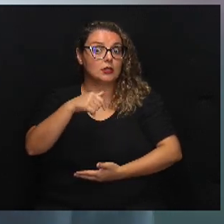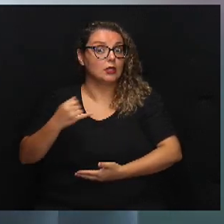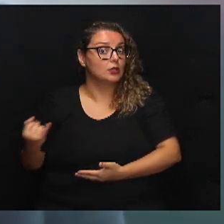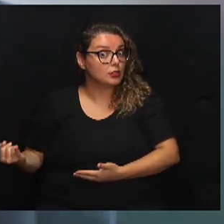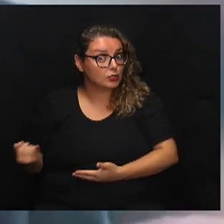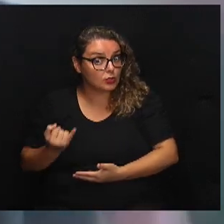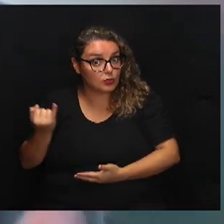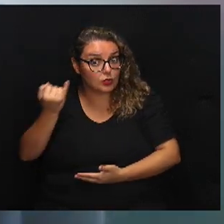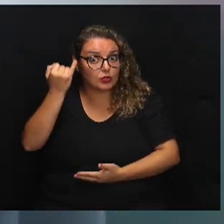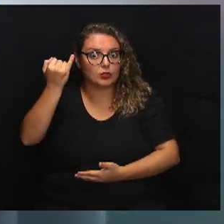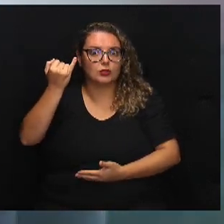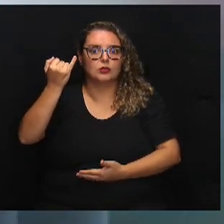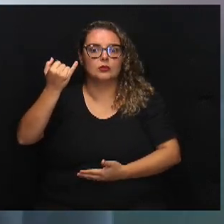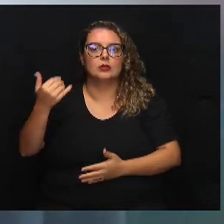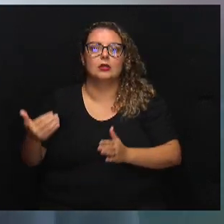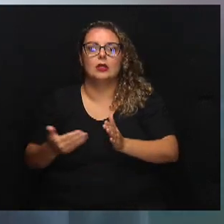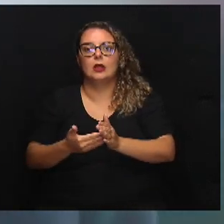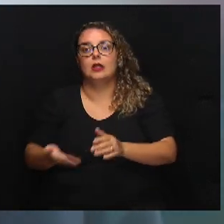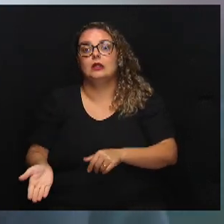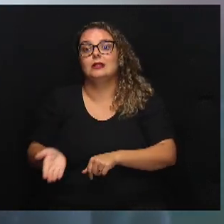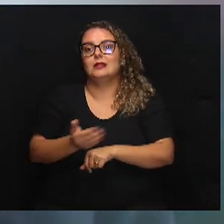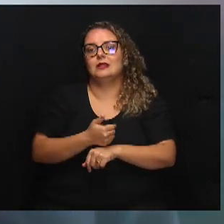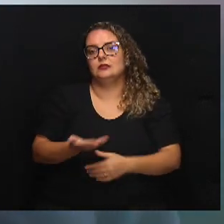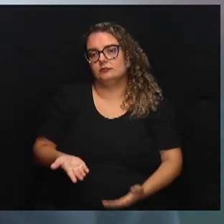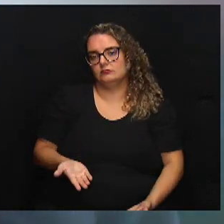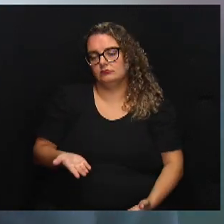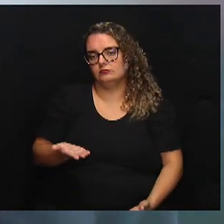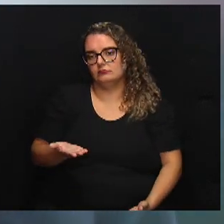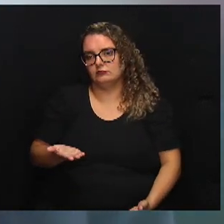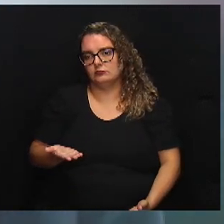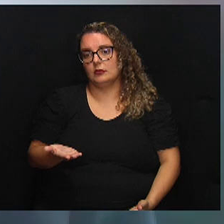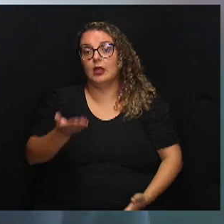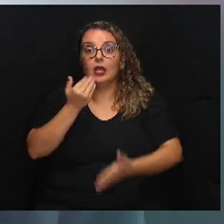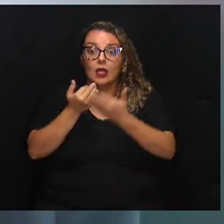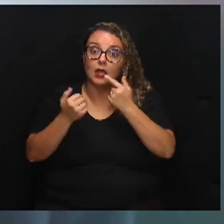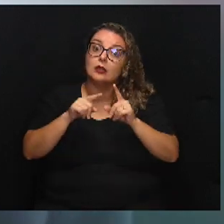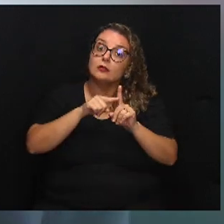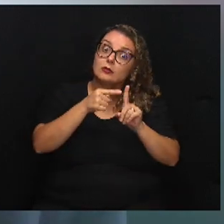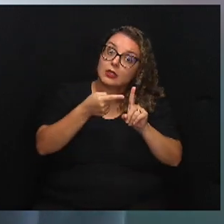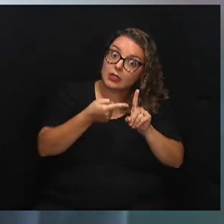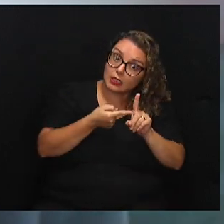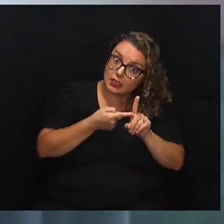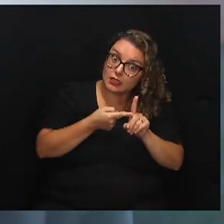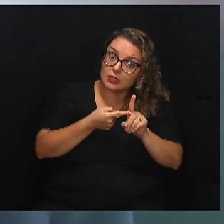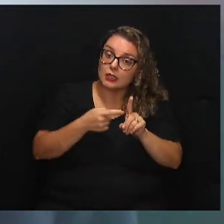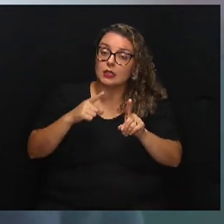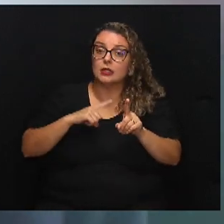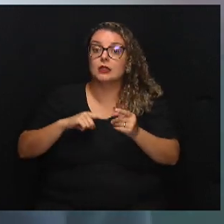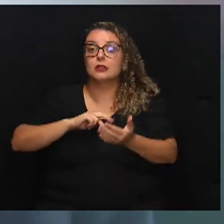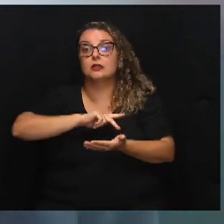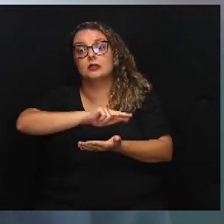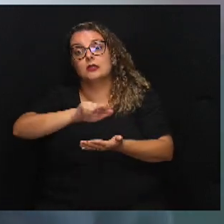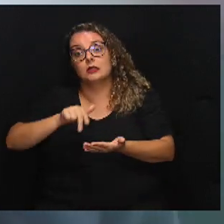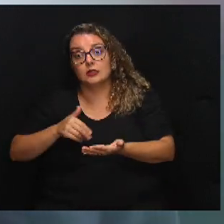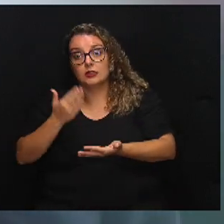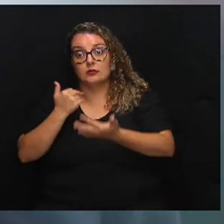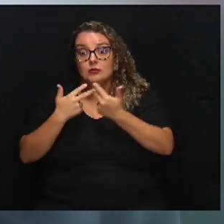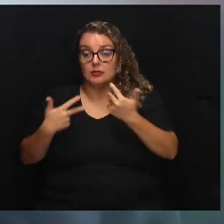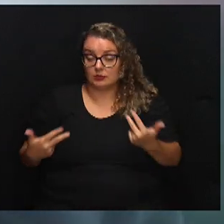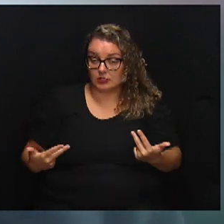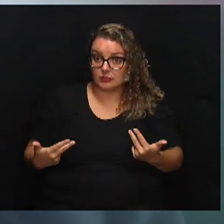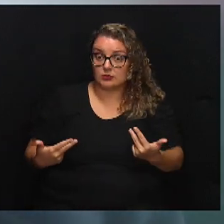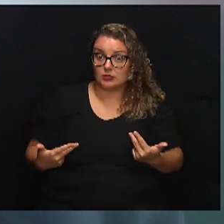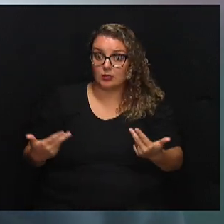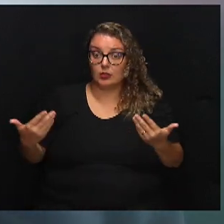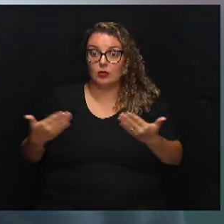importante, e até antes disso, a alimentação da gestante, que tenha esta variedade de alimentos. Hoje